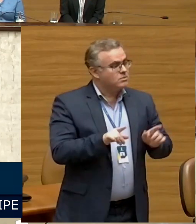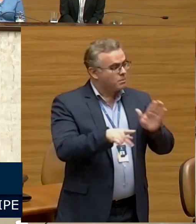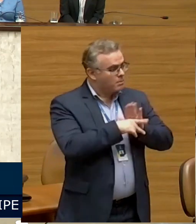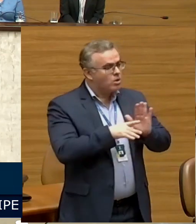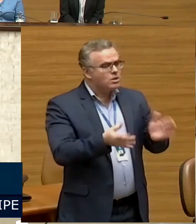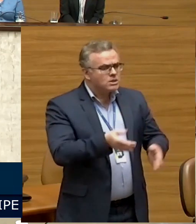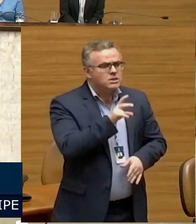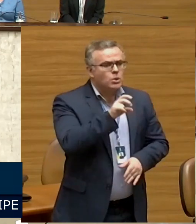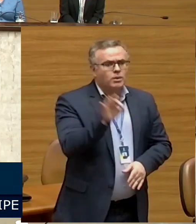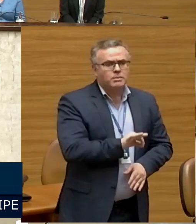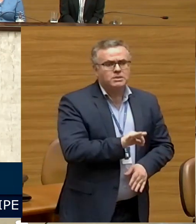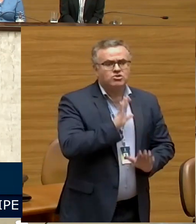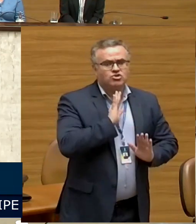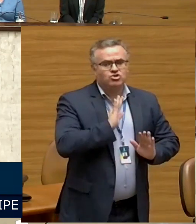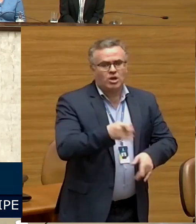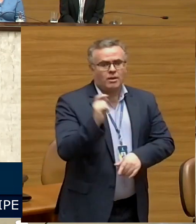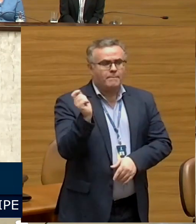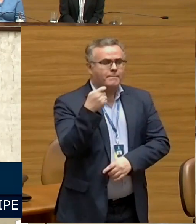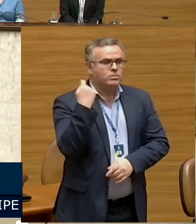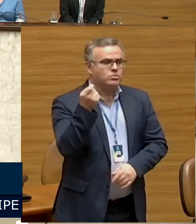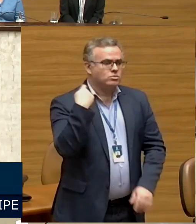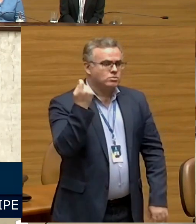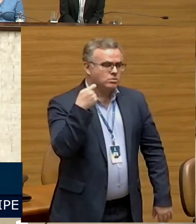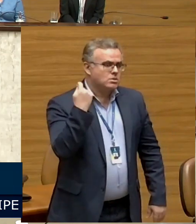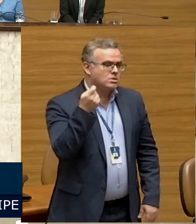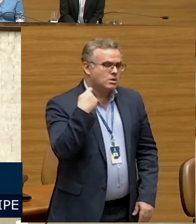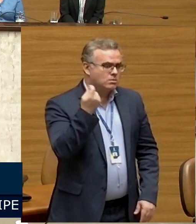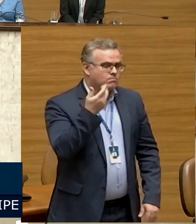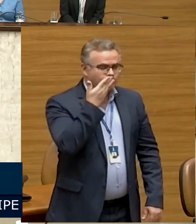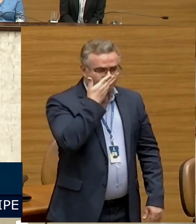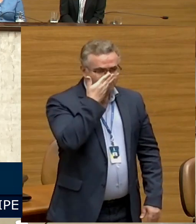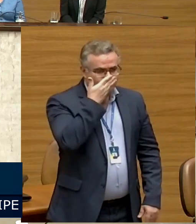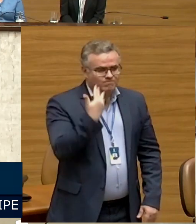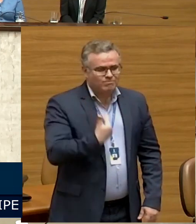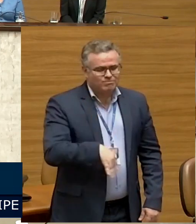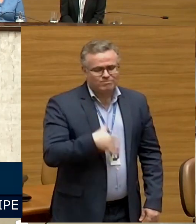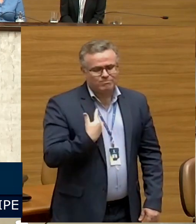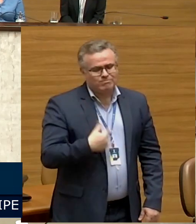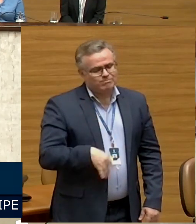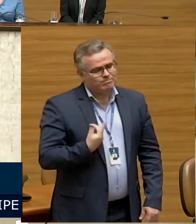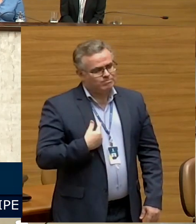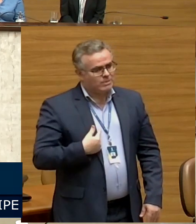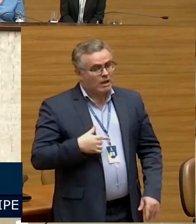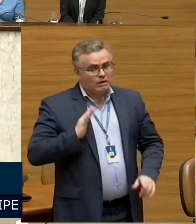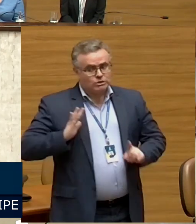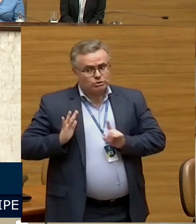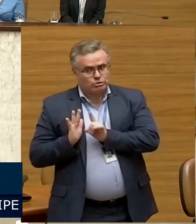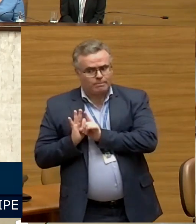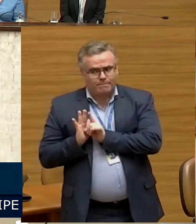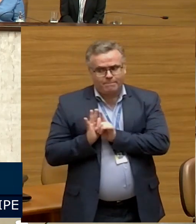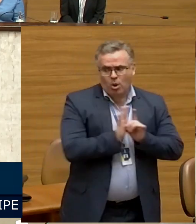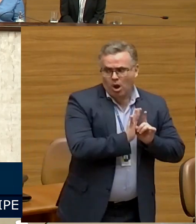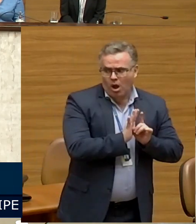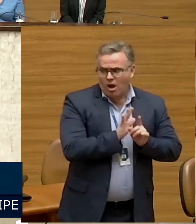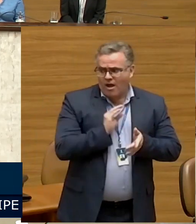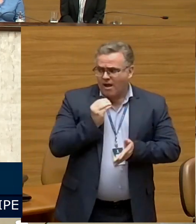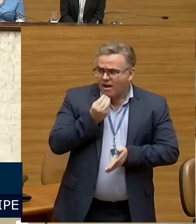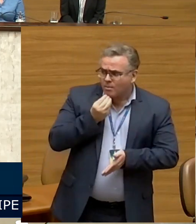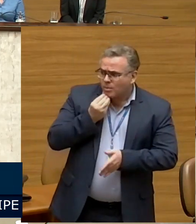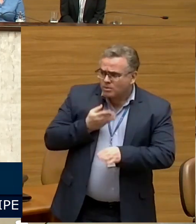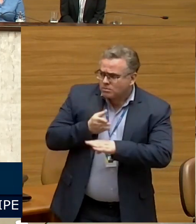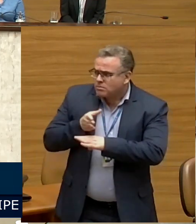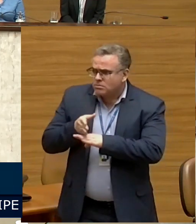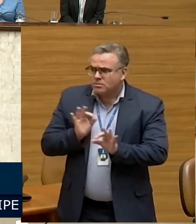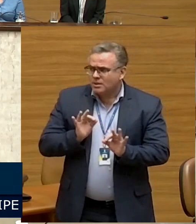estão compulsoriamente na prostituição. Eu acabei sendo empurrada para a prostituição por falta, né,